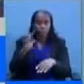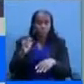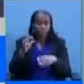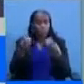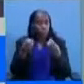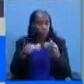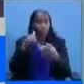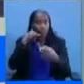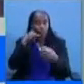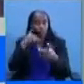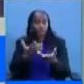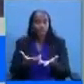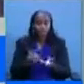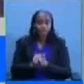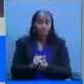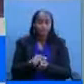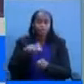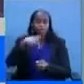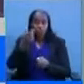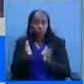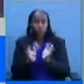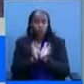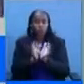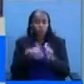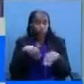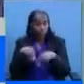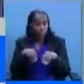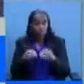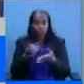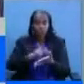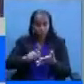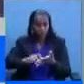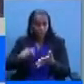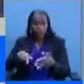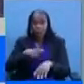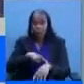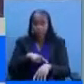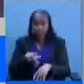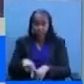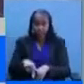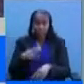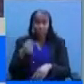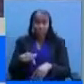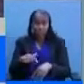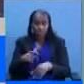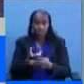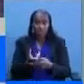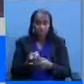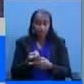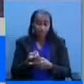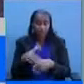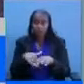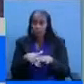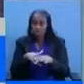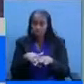contactada. Tem outros jogadores que foi recrutado nesse período ali, que não teve ausente